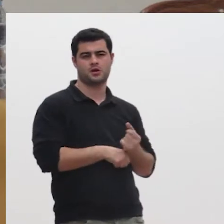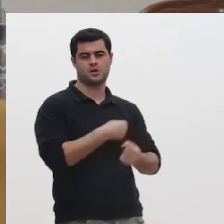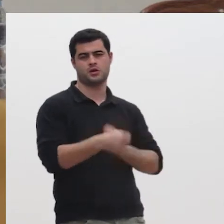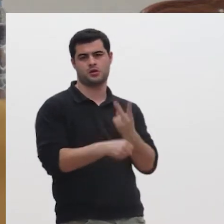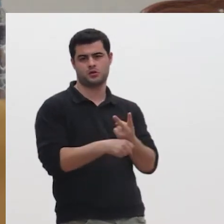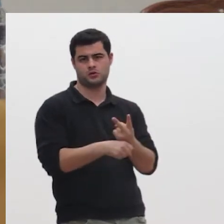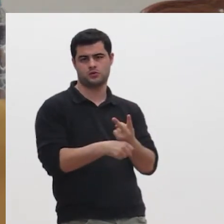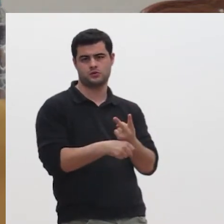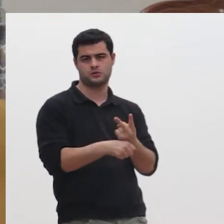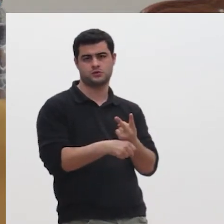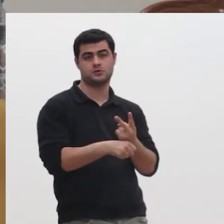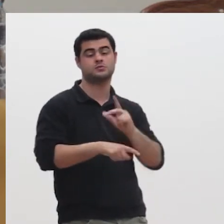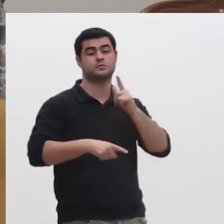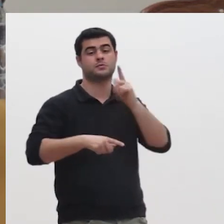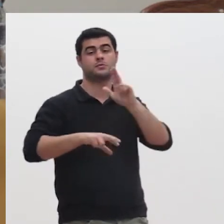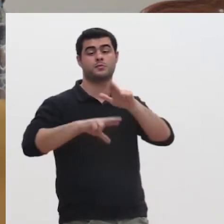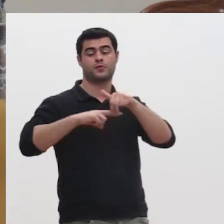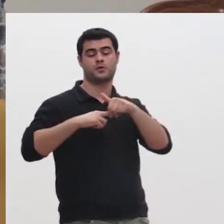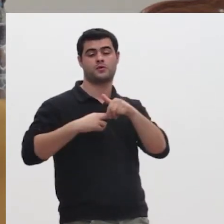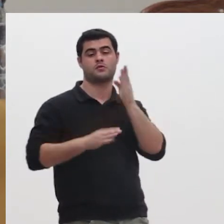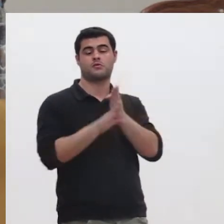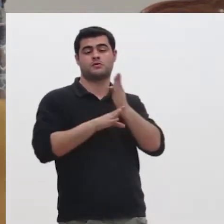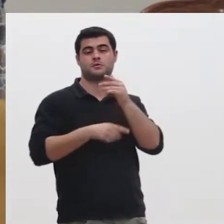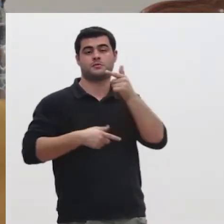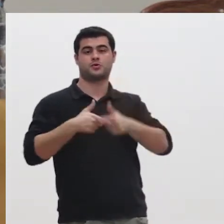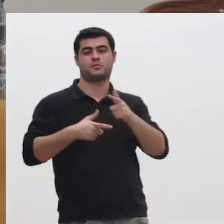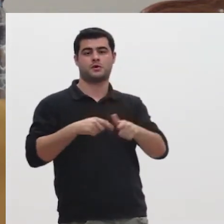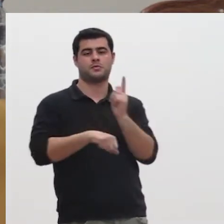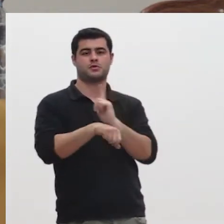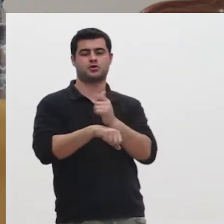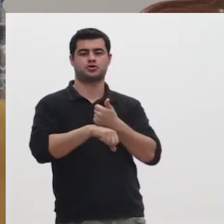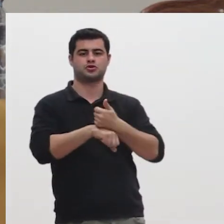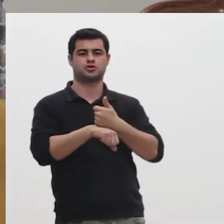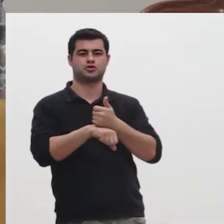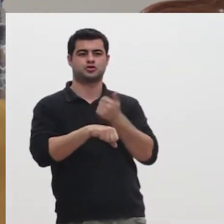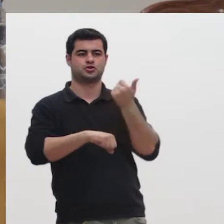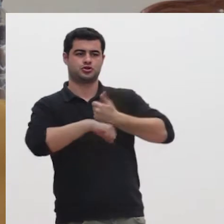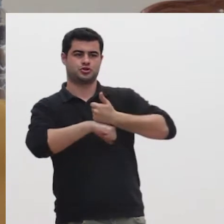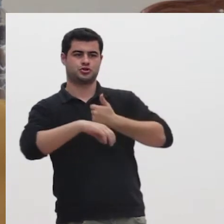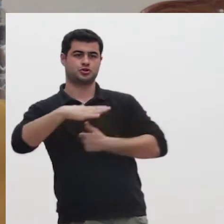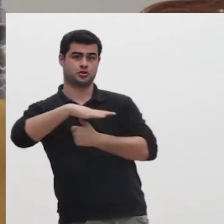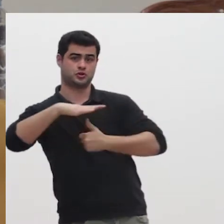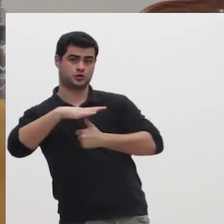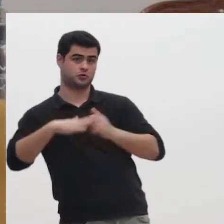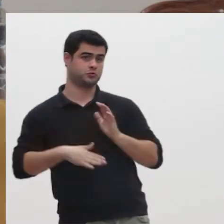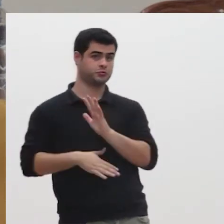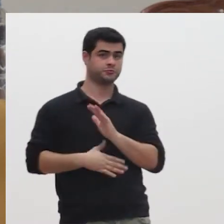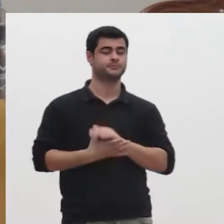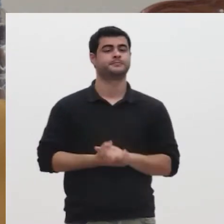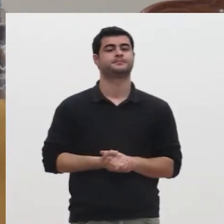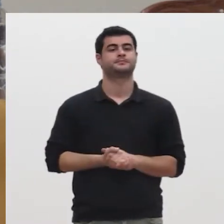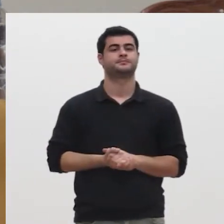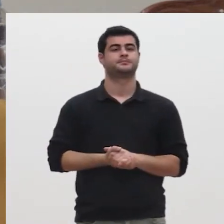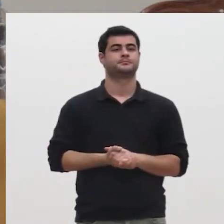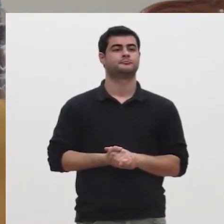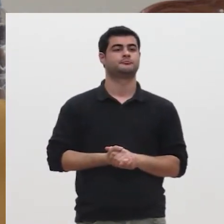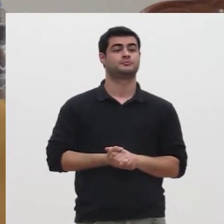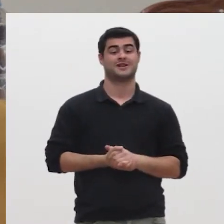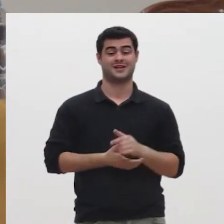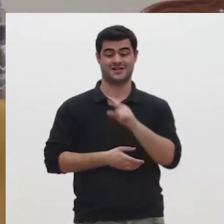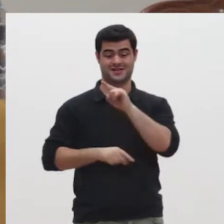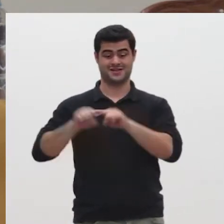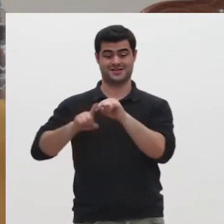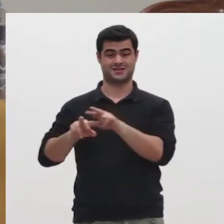má gestão, né? Como é que a gente pode não conseguir, quer dizer, esse equipamento ali do hospital